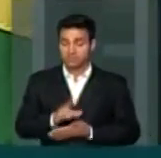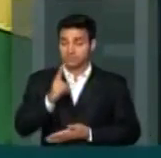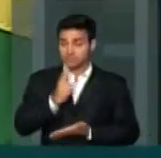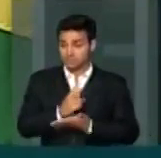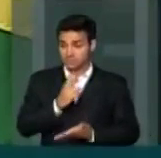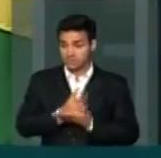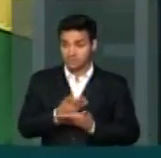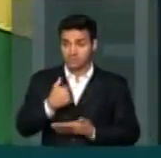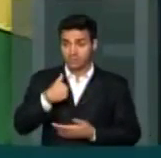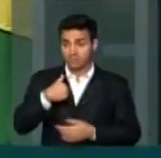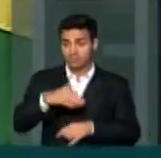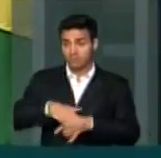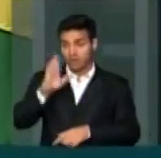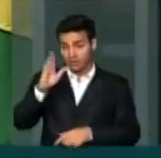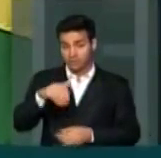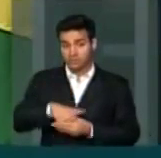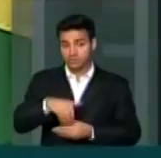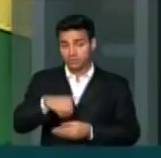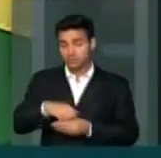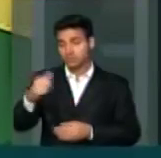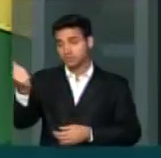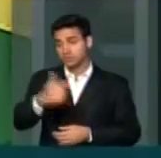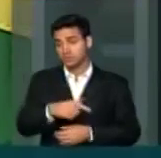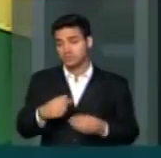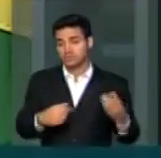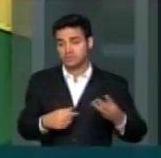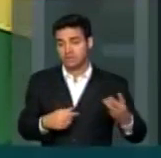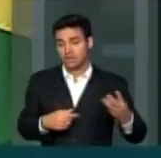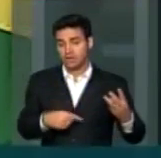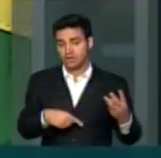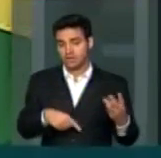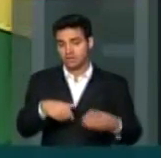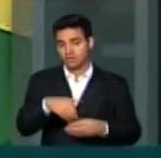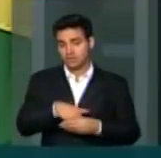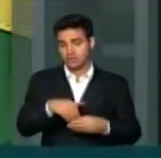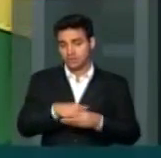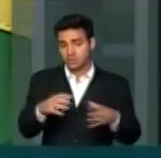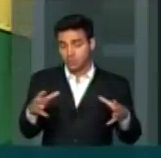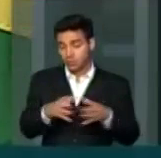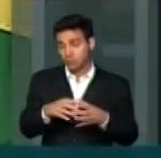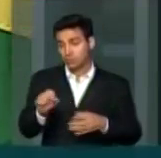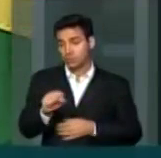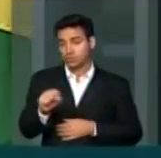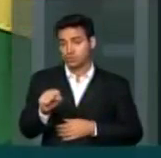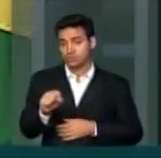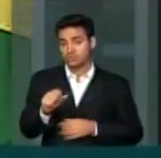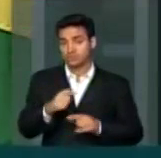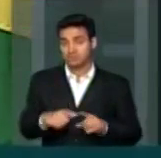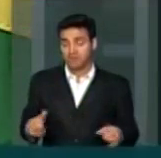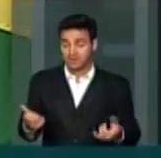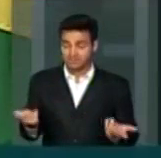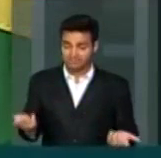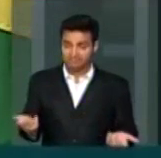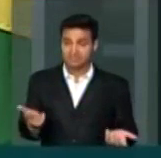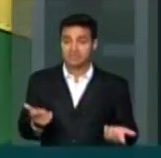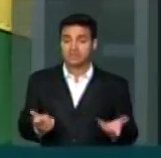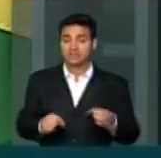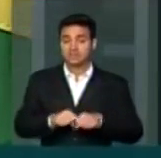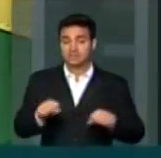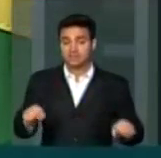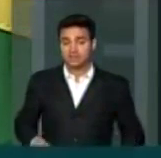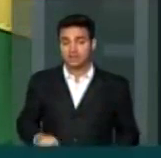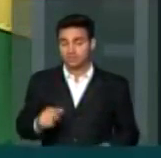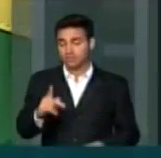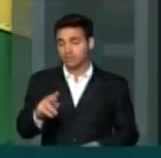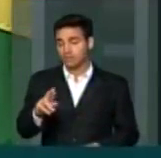mais votos que três candidatos eleitos em uma bancada de oito, graças a esse dito sistema proporcional,